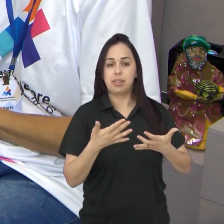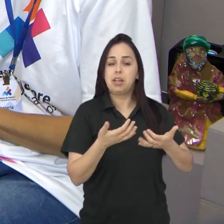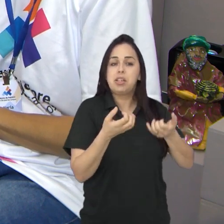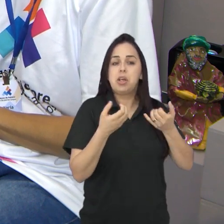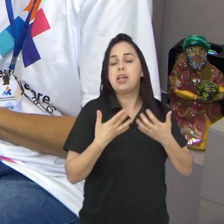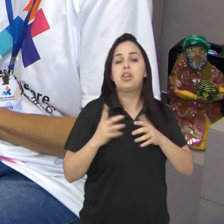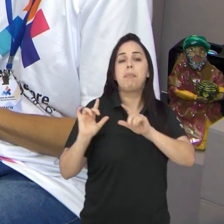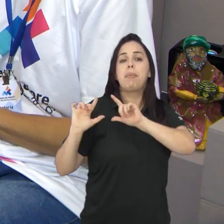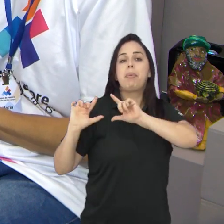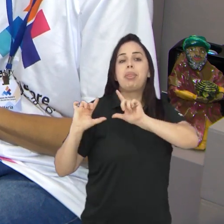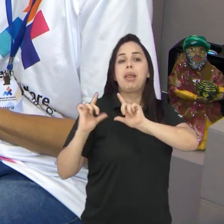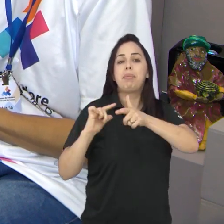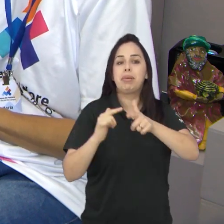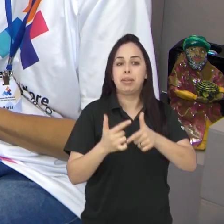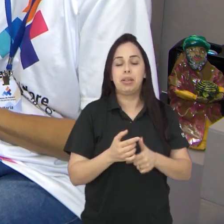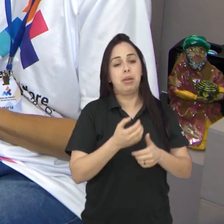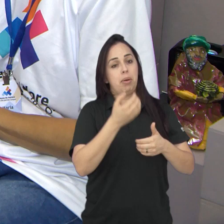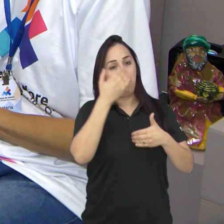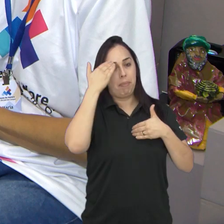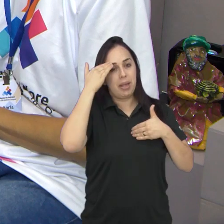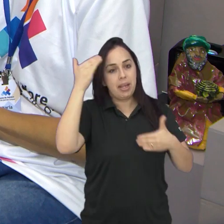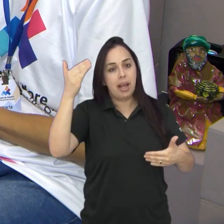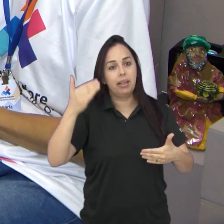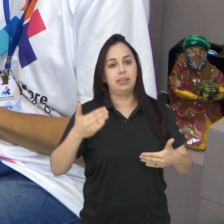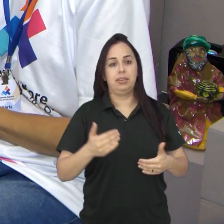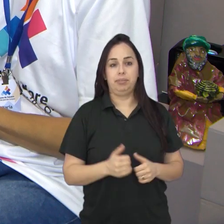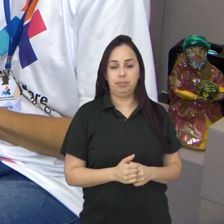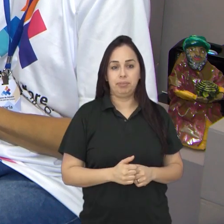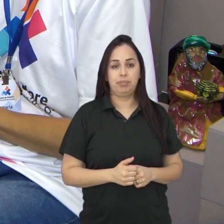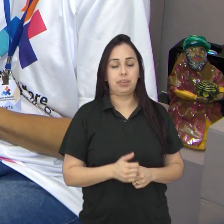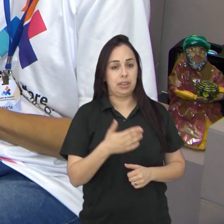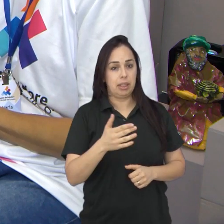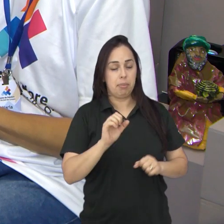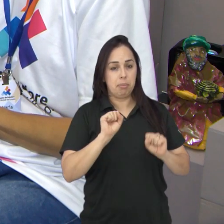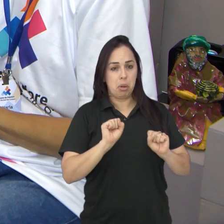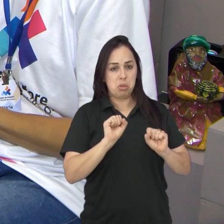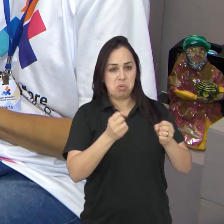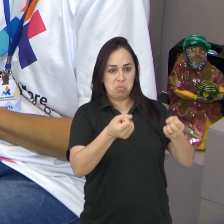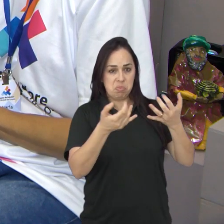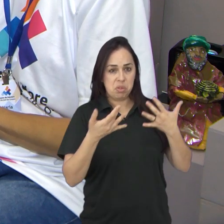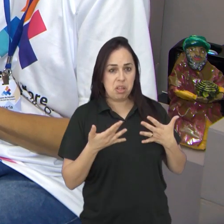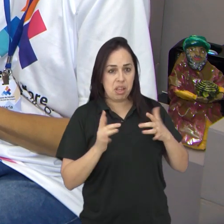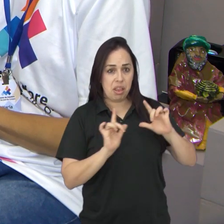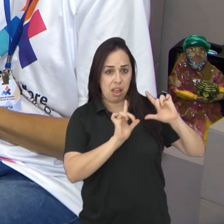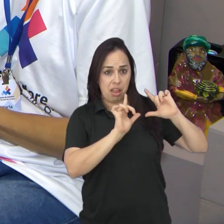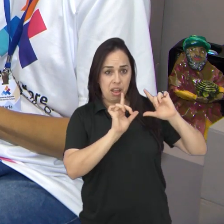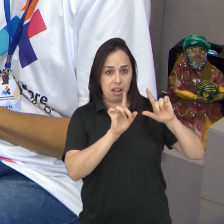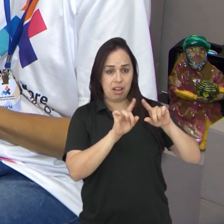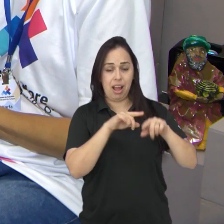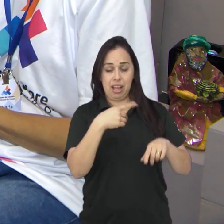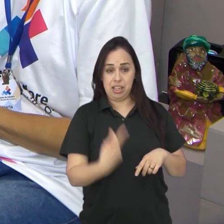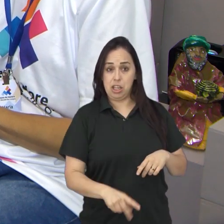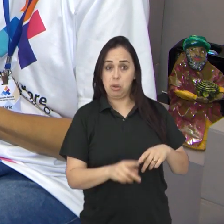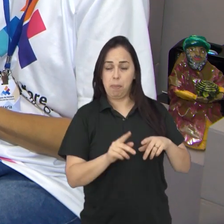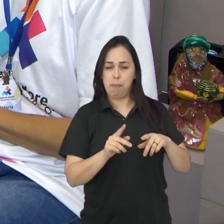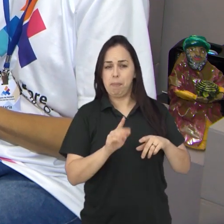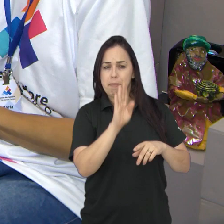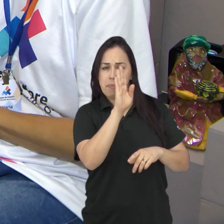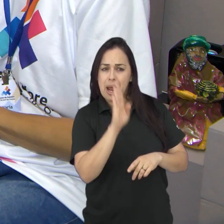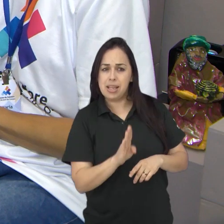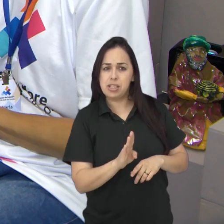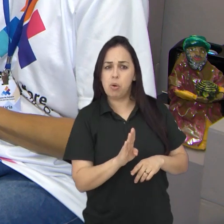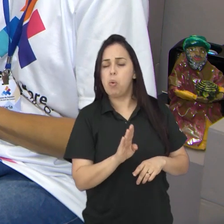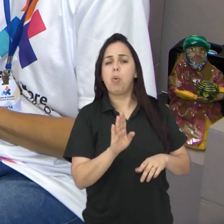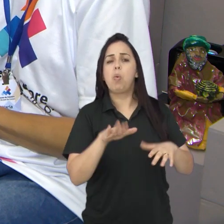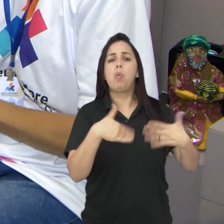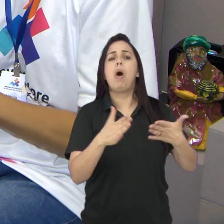sobre essas tradições. Maria, obrigada, tá? E você pode explicar, assim, sobre as tradições de Natal brasileiras? O que a